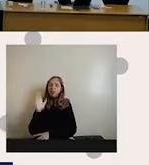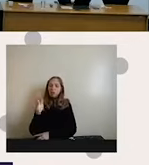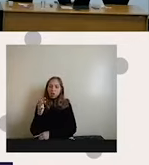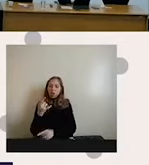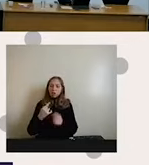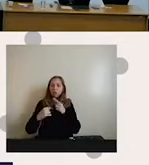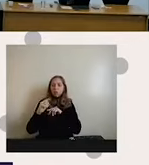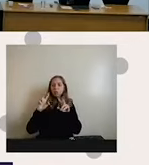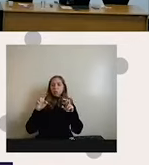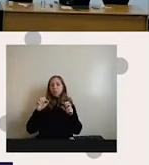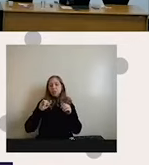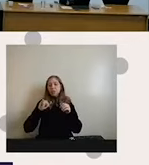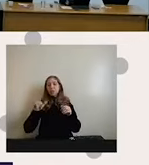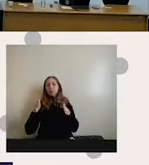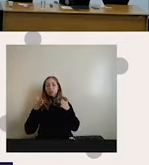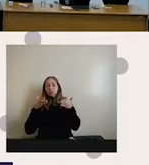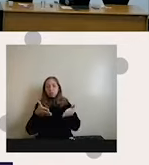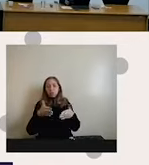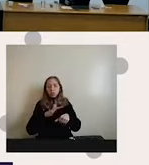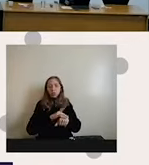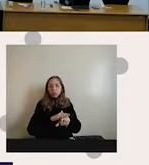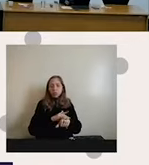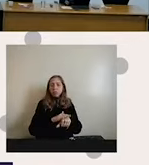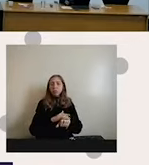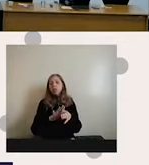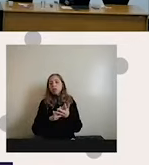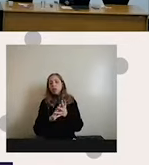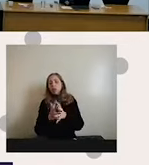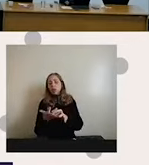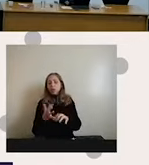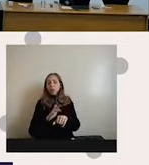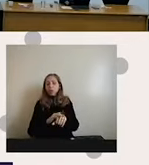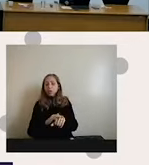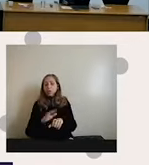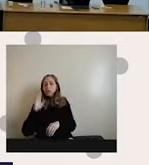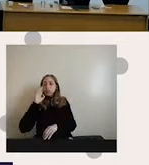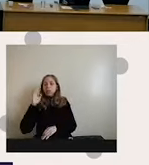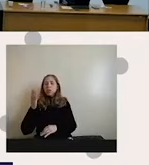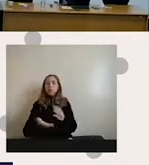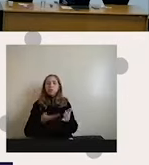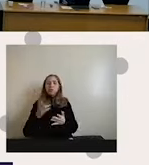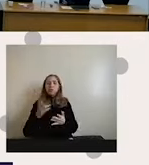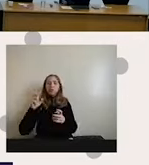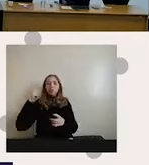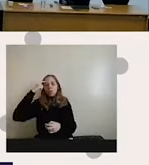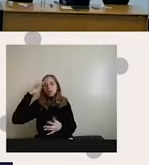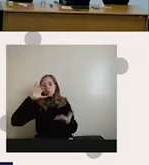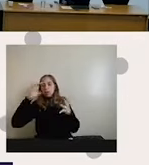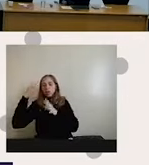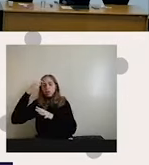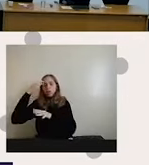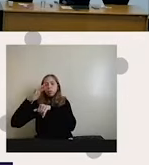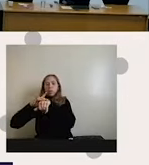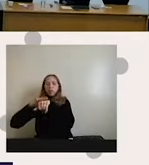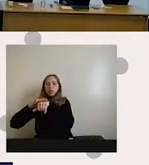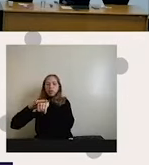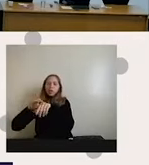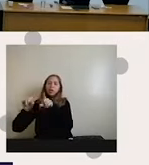determinado adoecimento, principalmente se tratando dos transtornos mentais, onde realmente, né, a averiguação